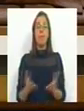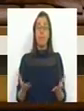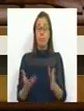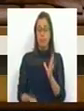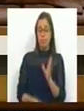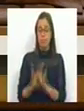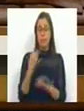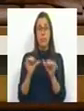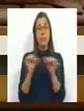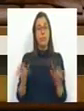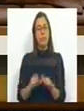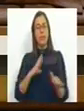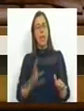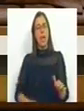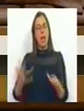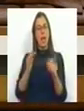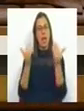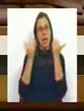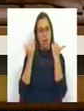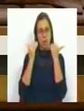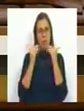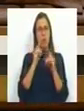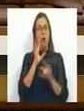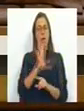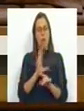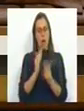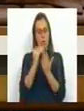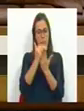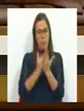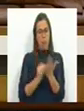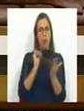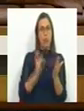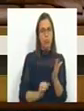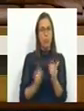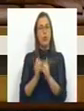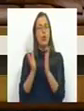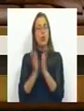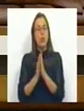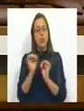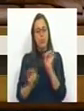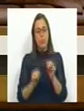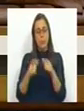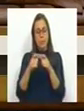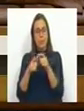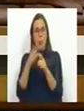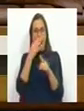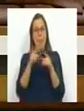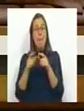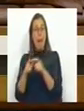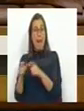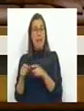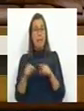A criação de um Sistema Nacional de Informação Cadastral, que reúna todas as peças deste puzzle,